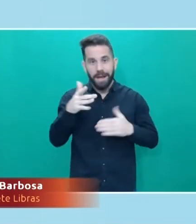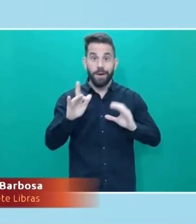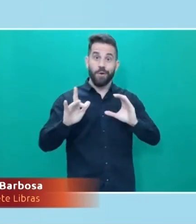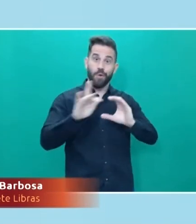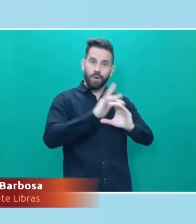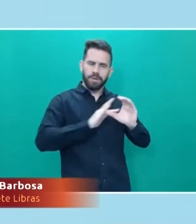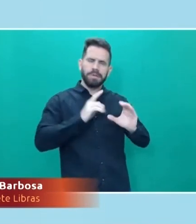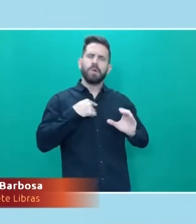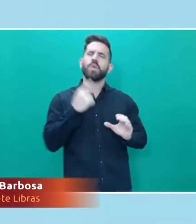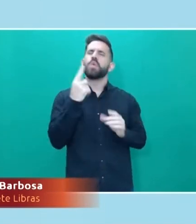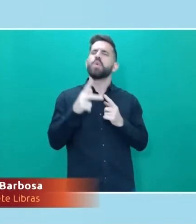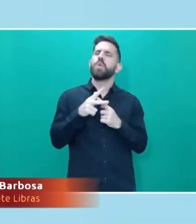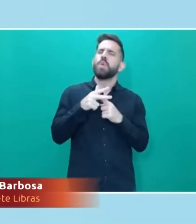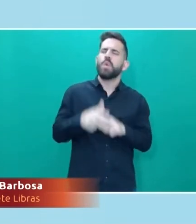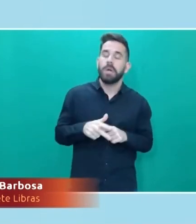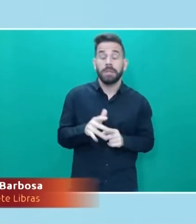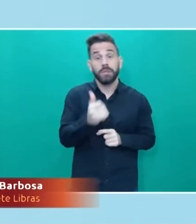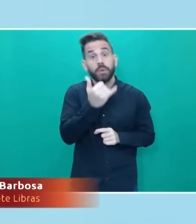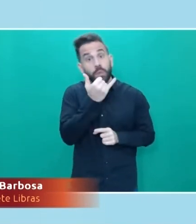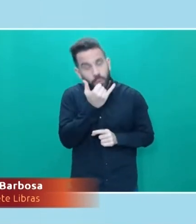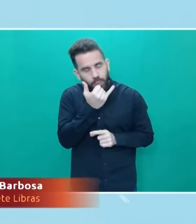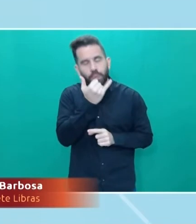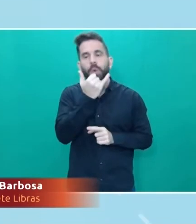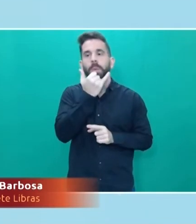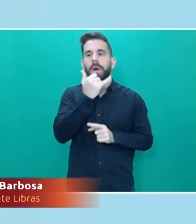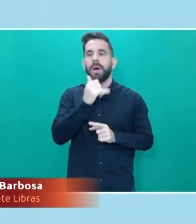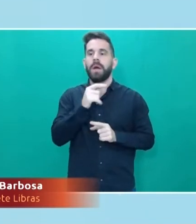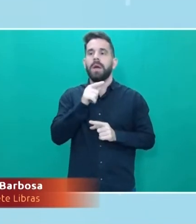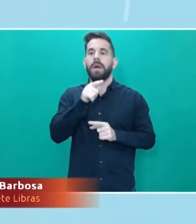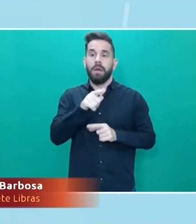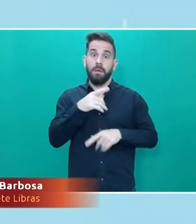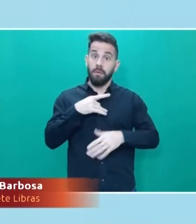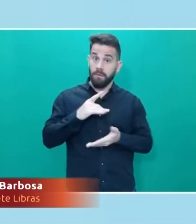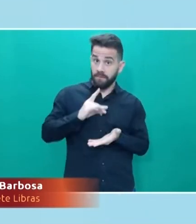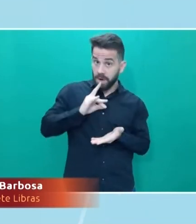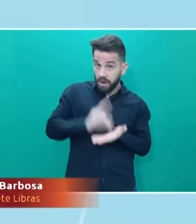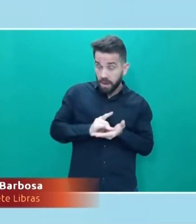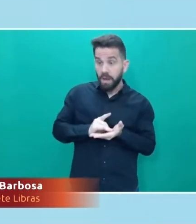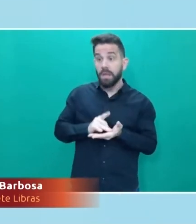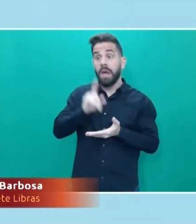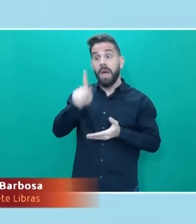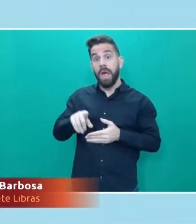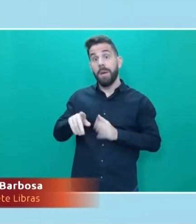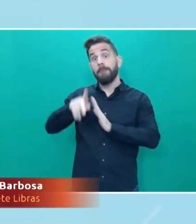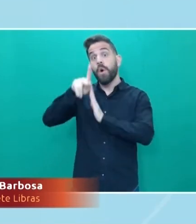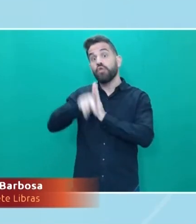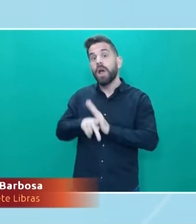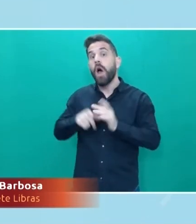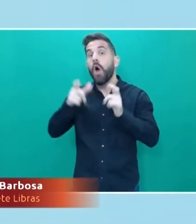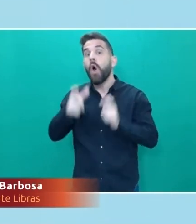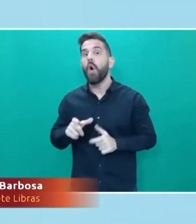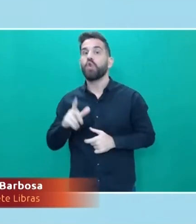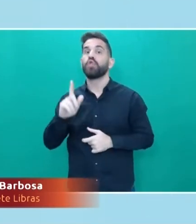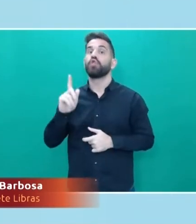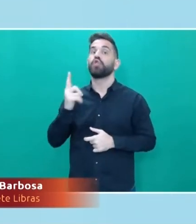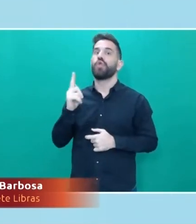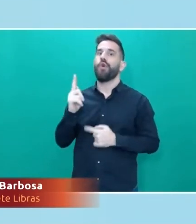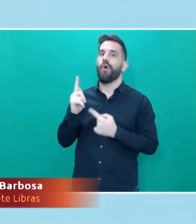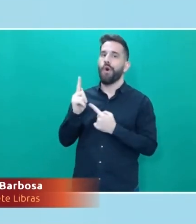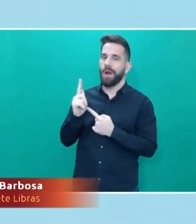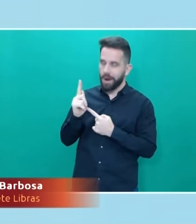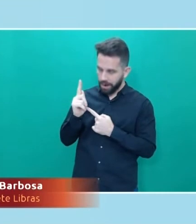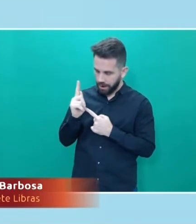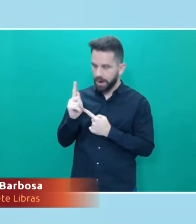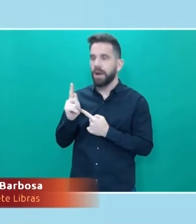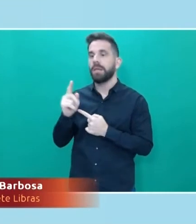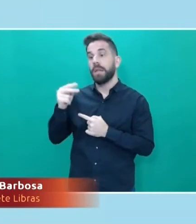pequena correção, você me desculpa. Na realidade, o projeto é de Goiânia, né? Sou da região